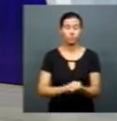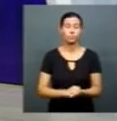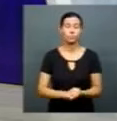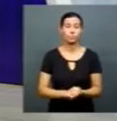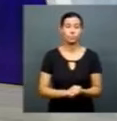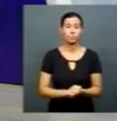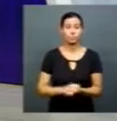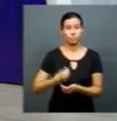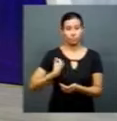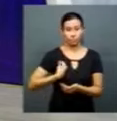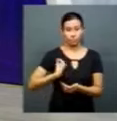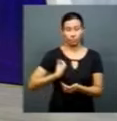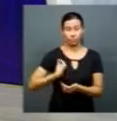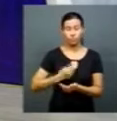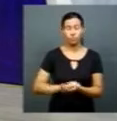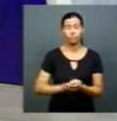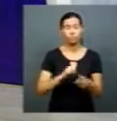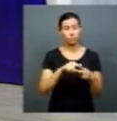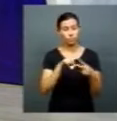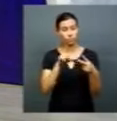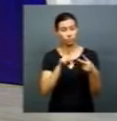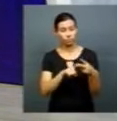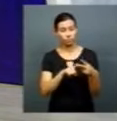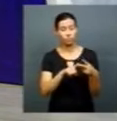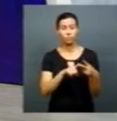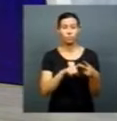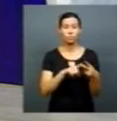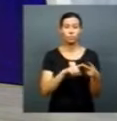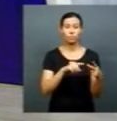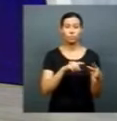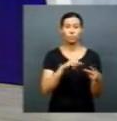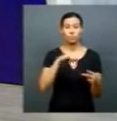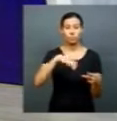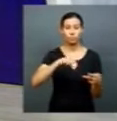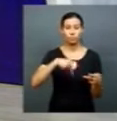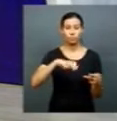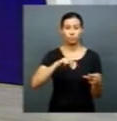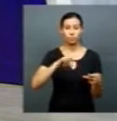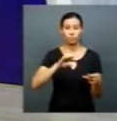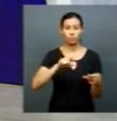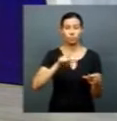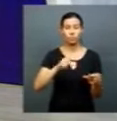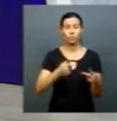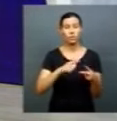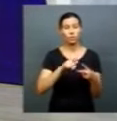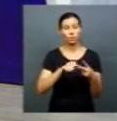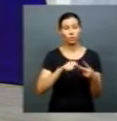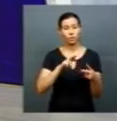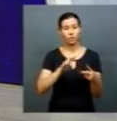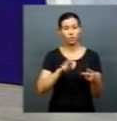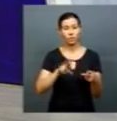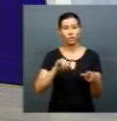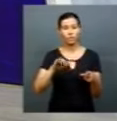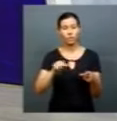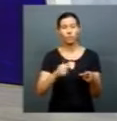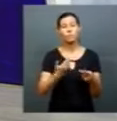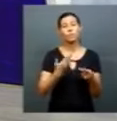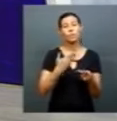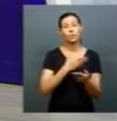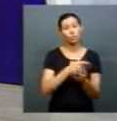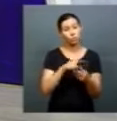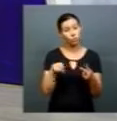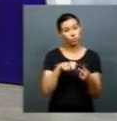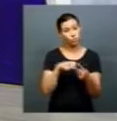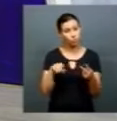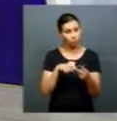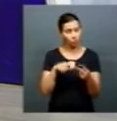a presença da Manuela, da Vérica, aqui em nosso programa, que com certeza abrilhantaram muito a